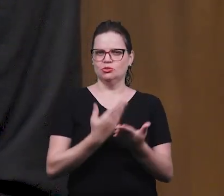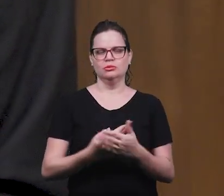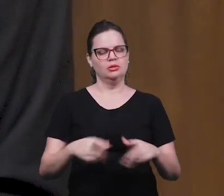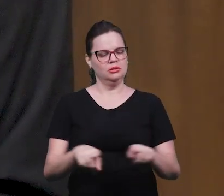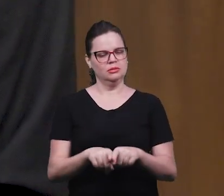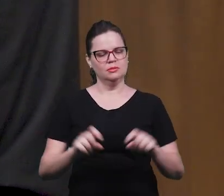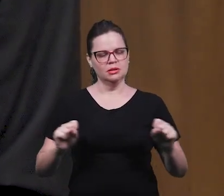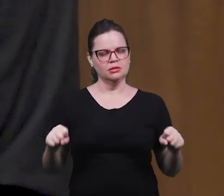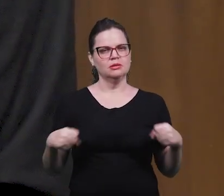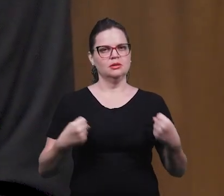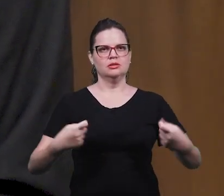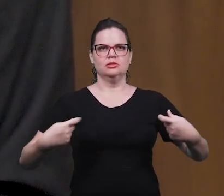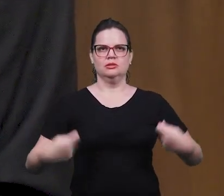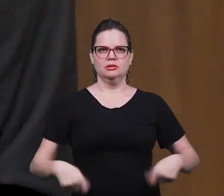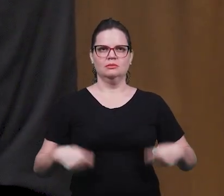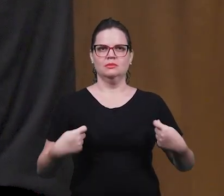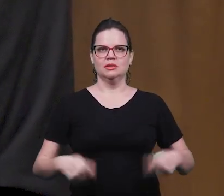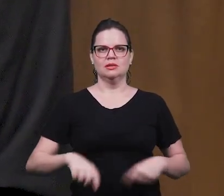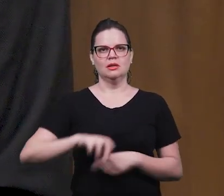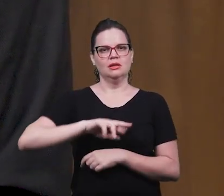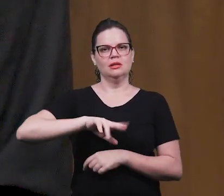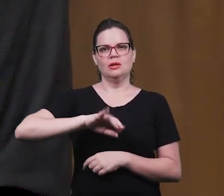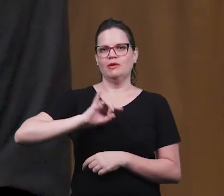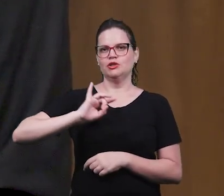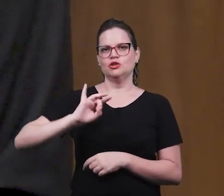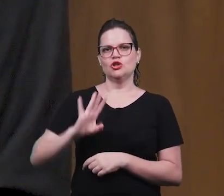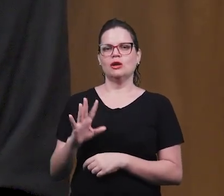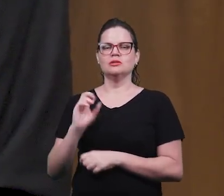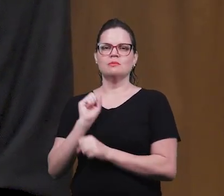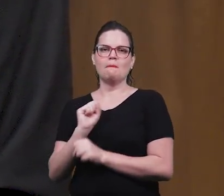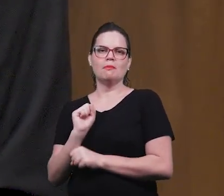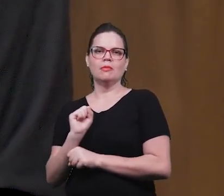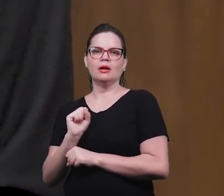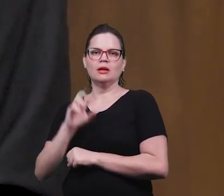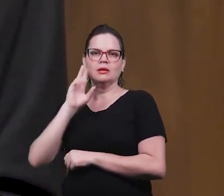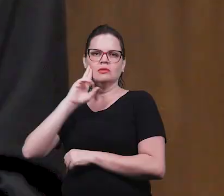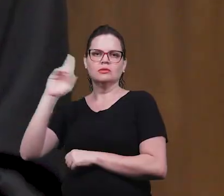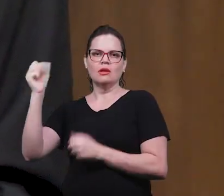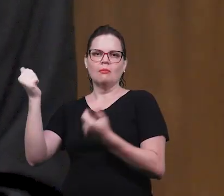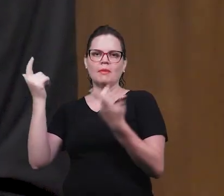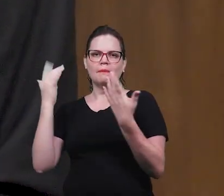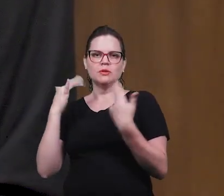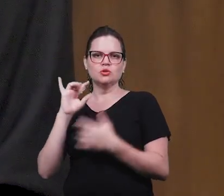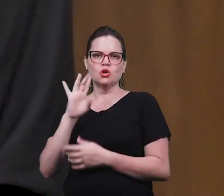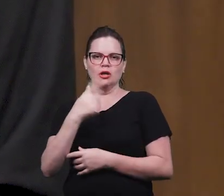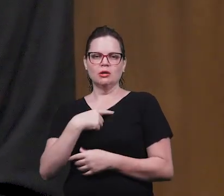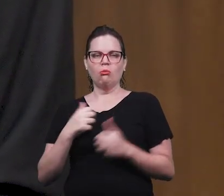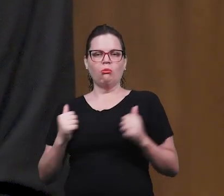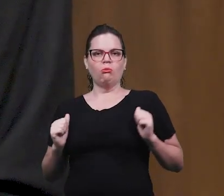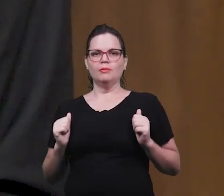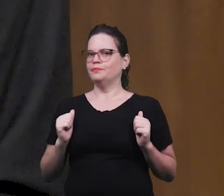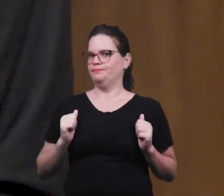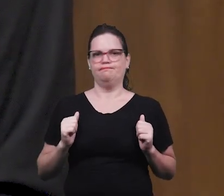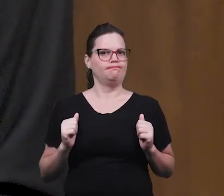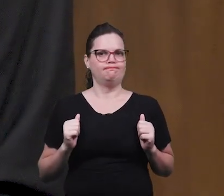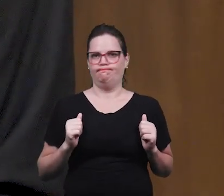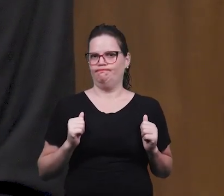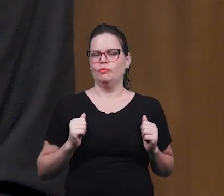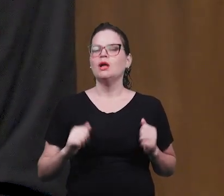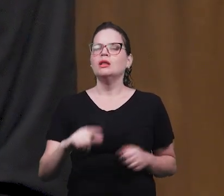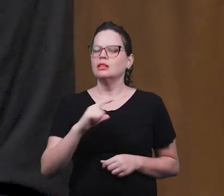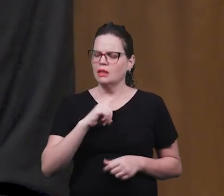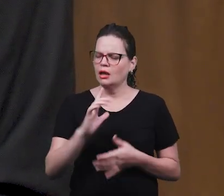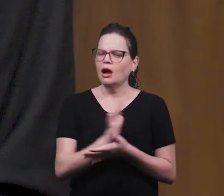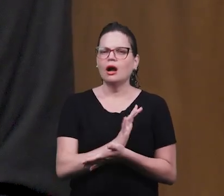ter essa dedicação. O brilhantismo... Pode só confiar na bênção, não pode confiar só no brilhantismo. Existem alunos